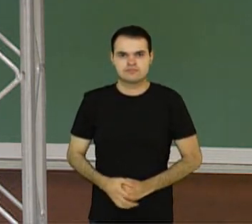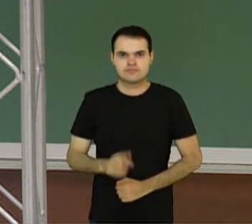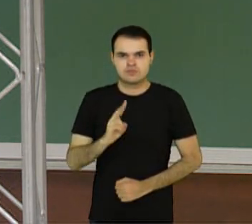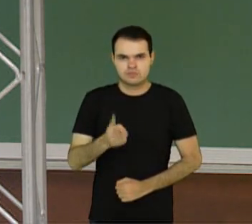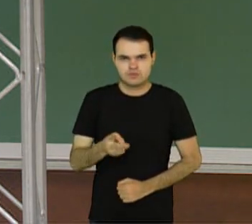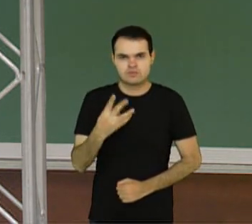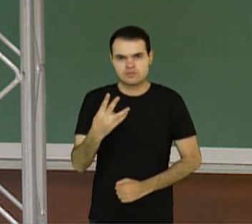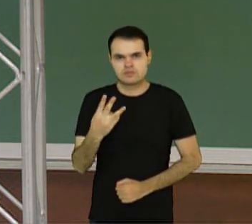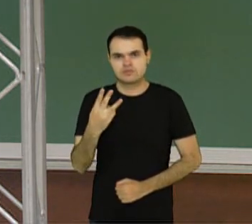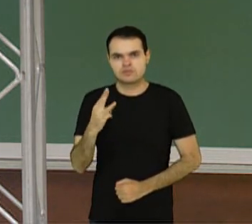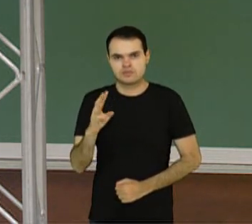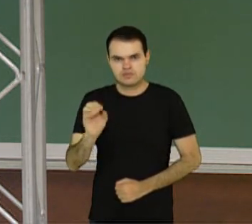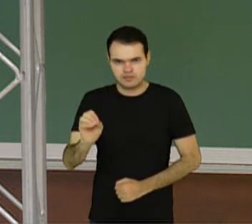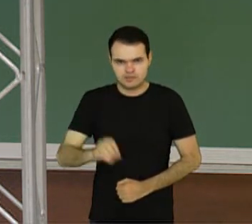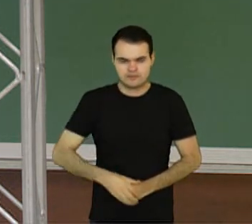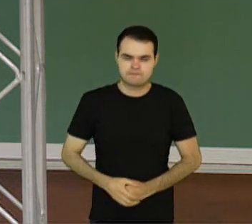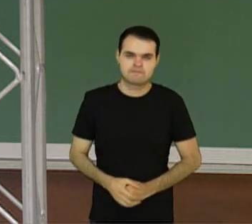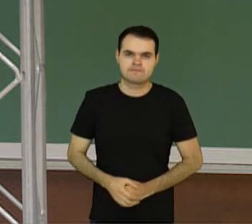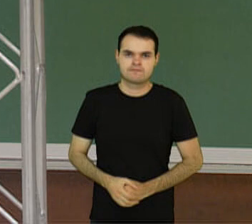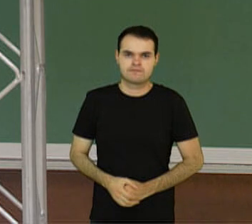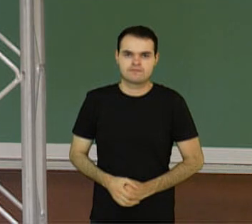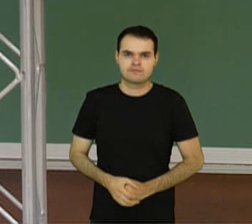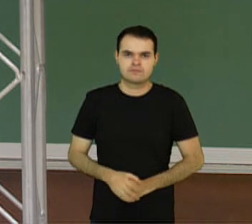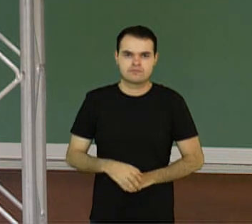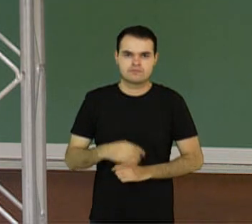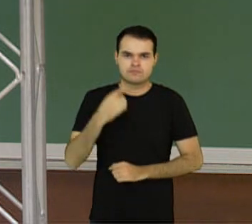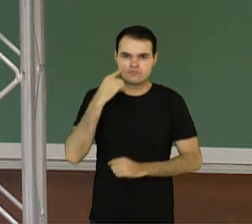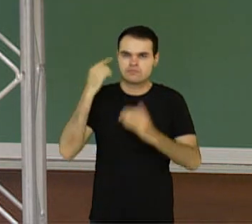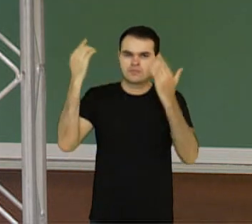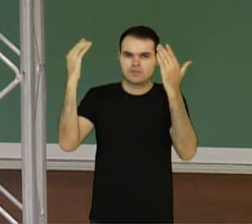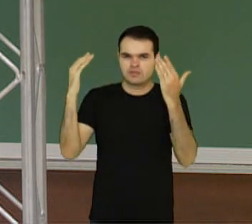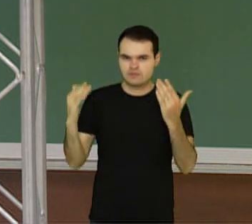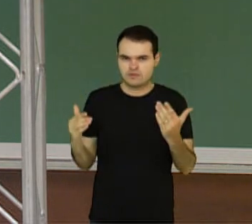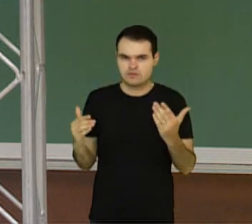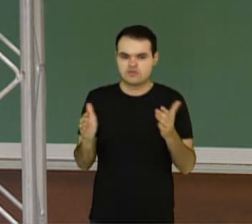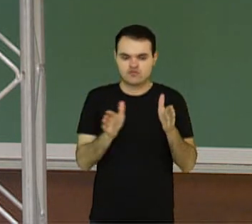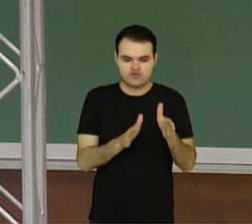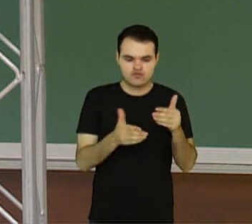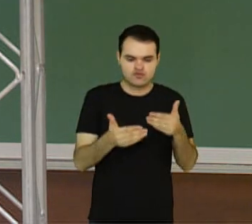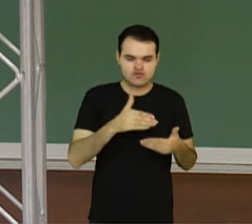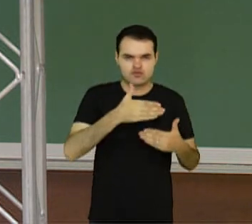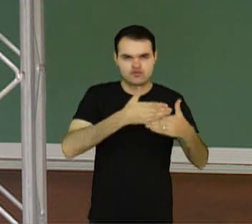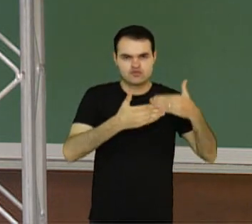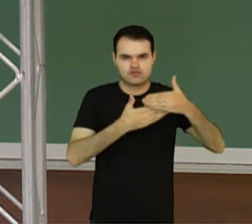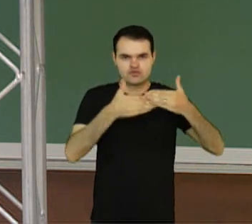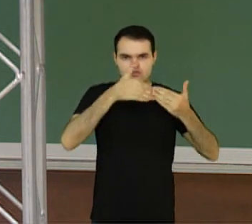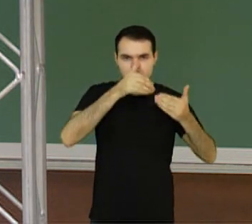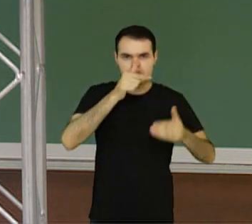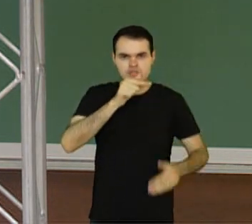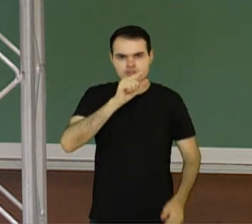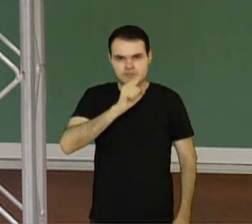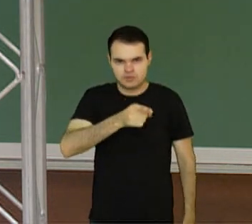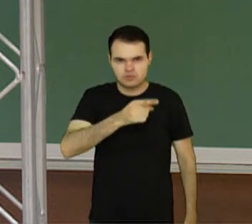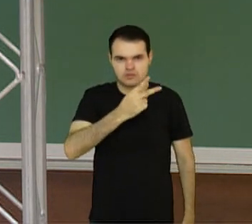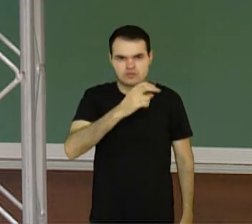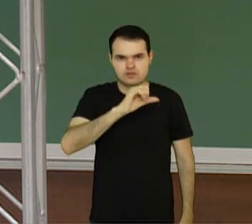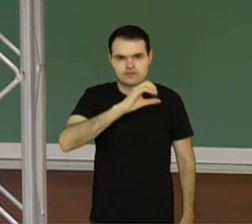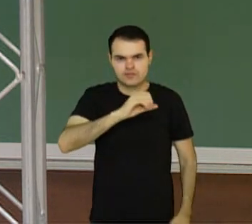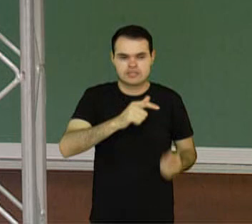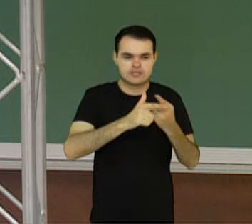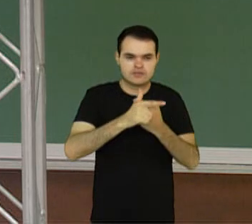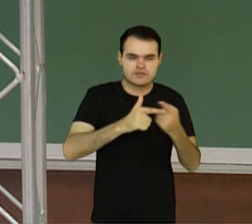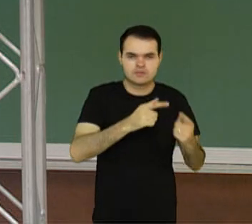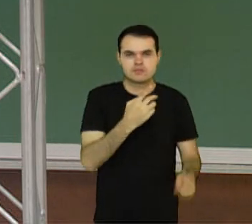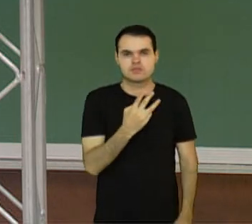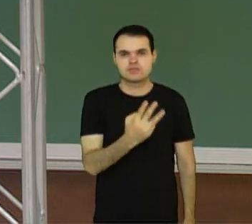2.430. Então, só para a gente analisar, nós pegamos a quantidade de tijolos, que é 7.290, e dividimos